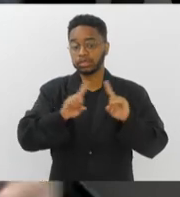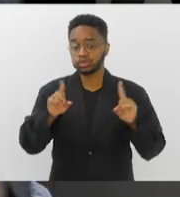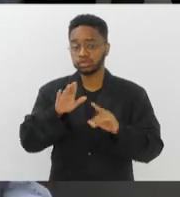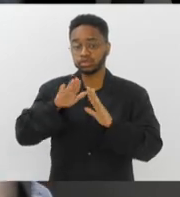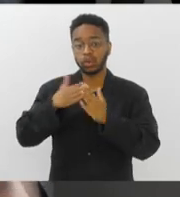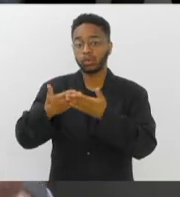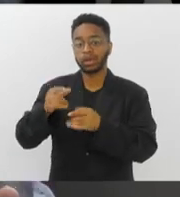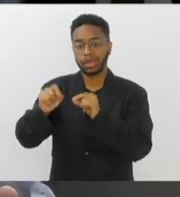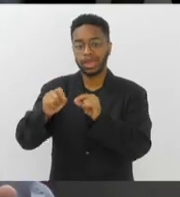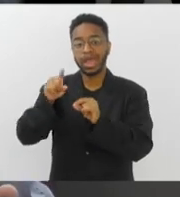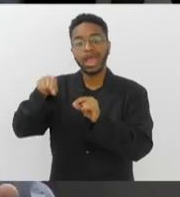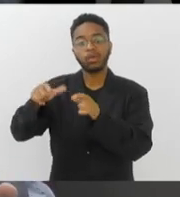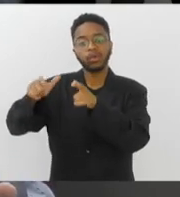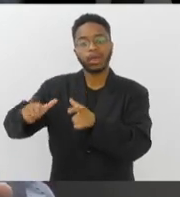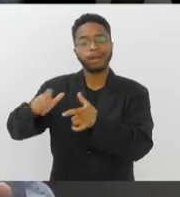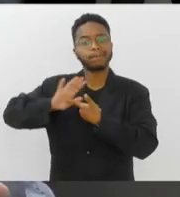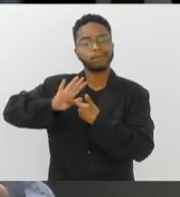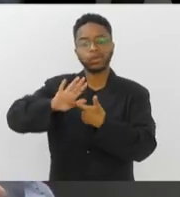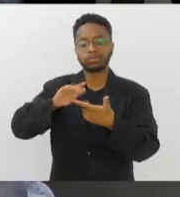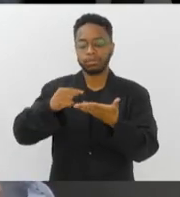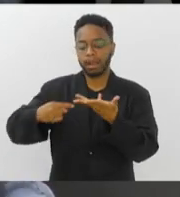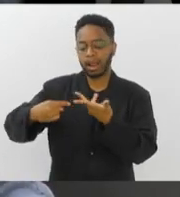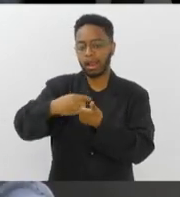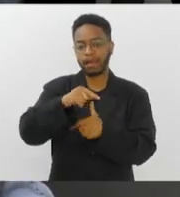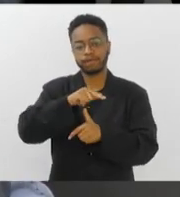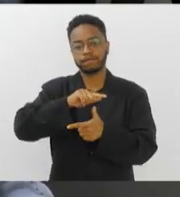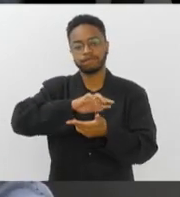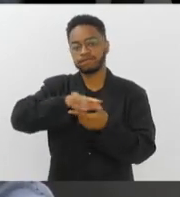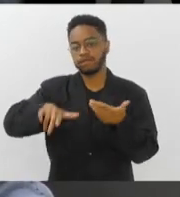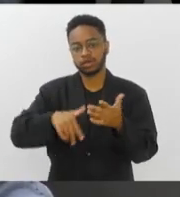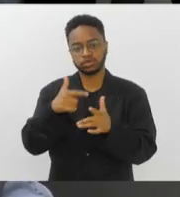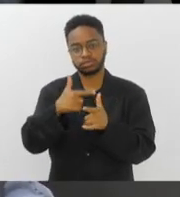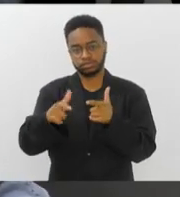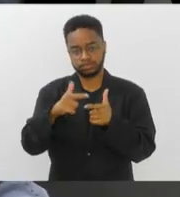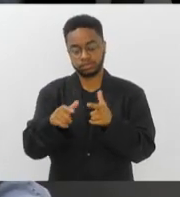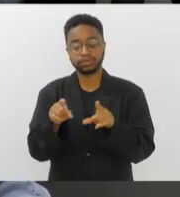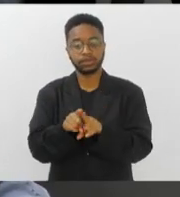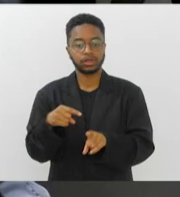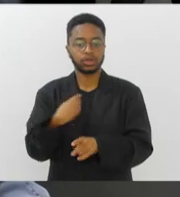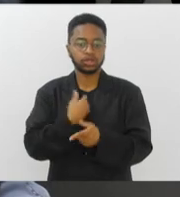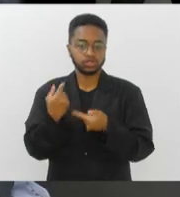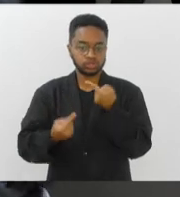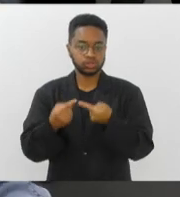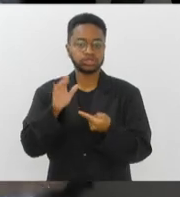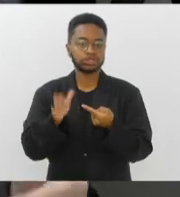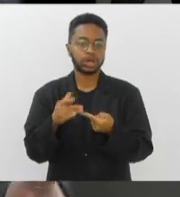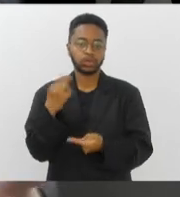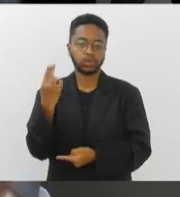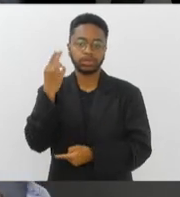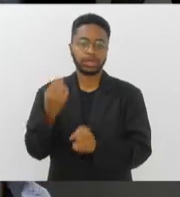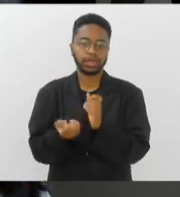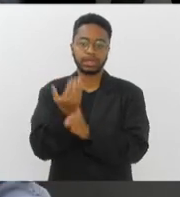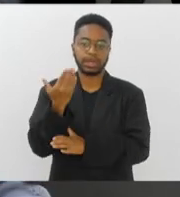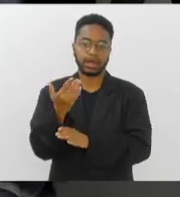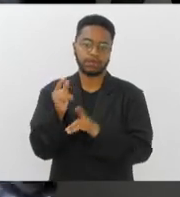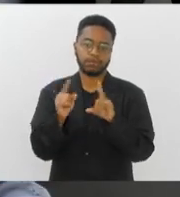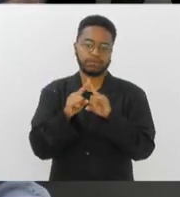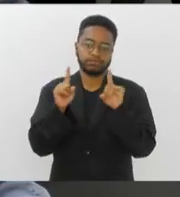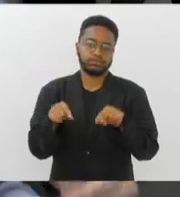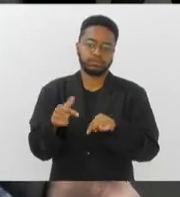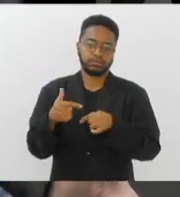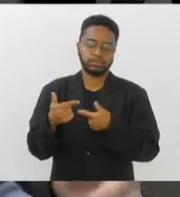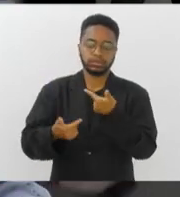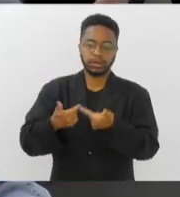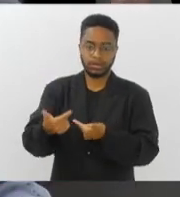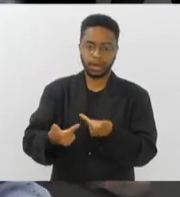um guarda-chuva onde todos os problemas aparecem. Então, aqui a gente, obviamente, inclusive já debateu sobre isso, a gente não tem como criar cargos aqui. A gente, apesar de ter uma lei que